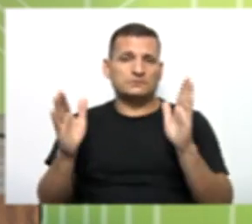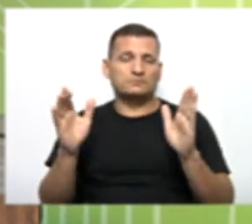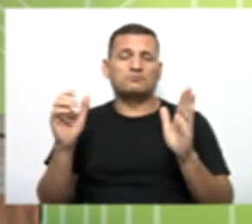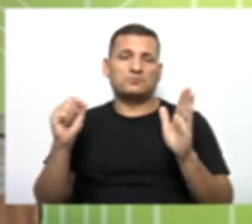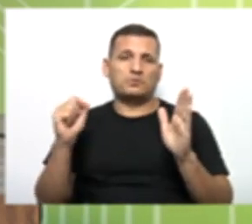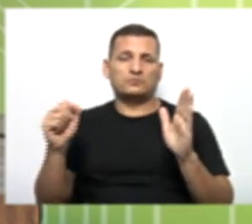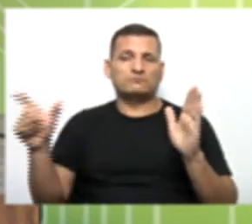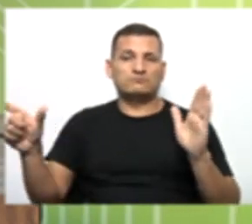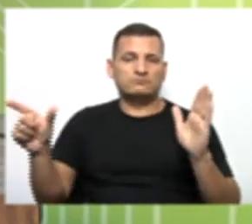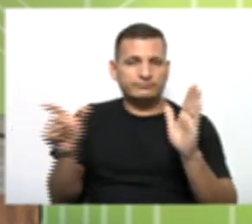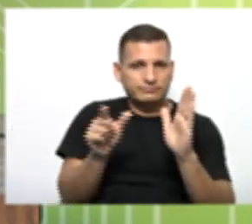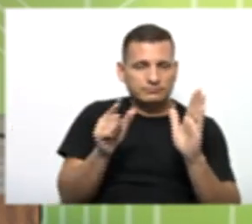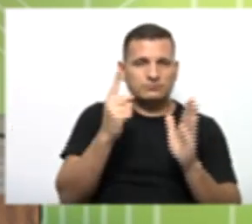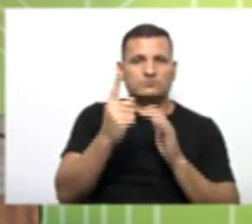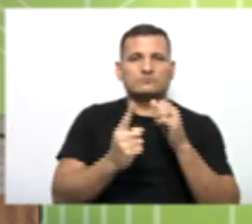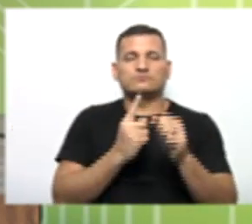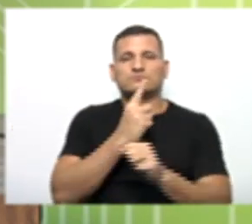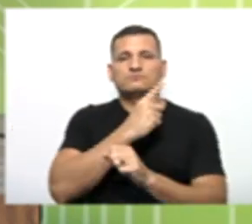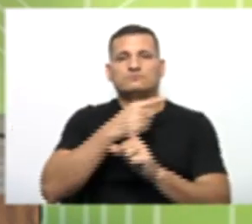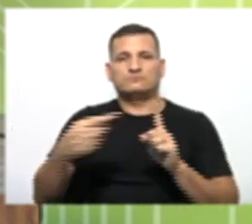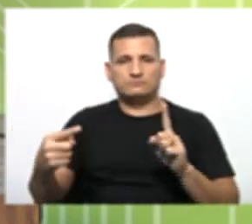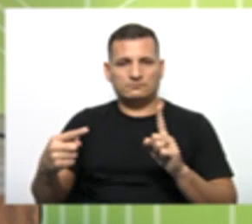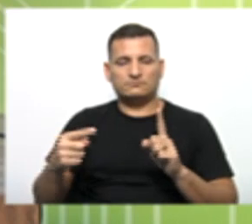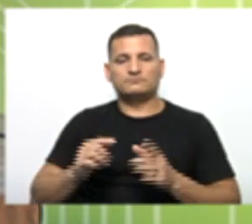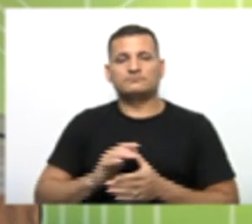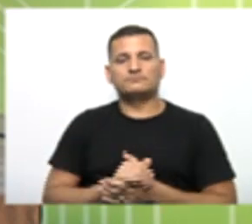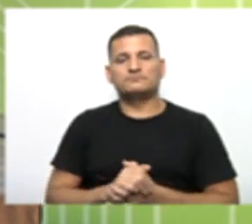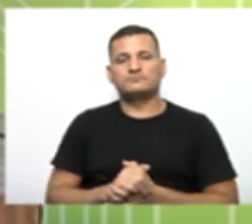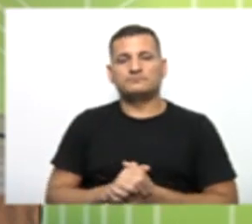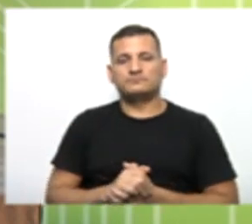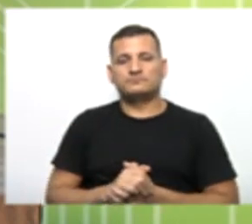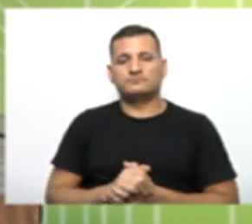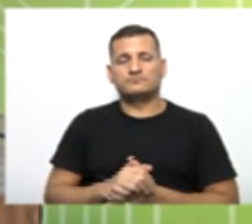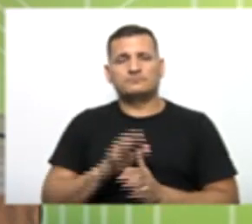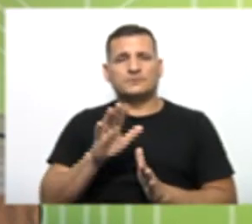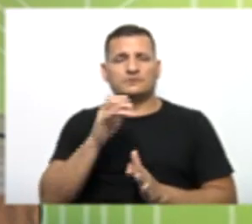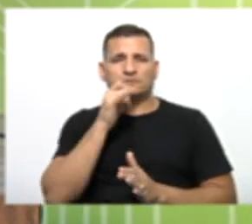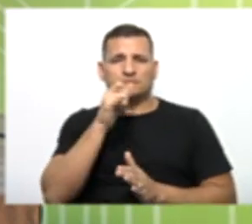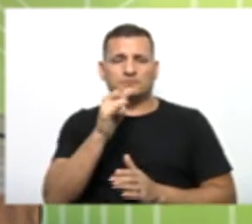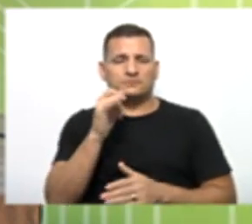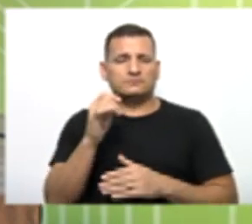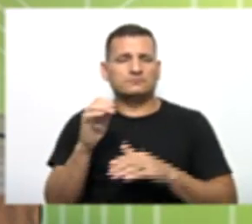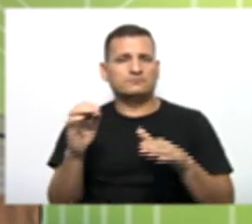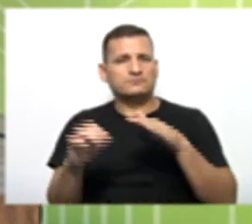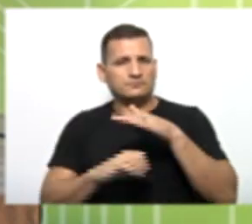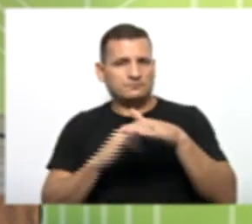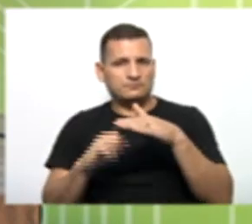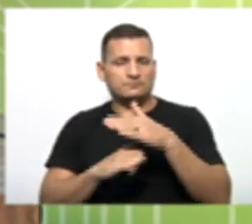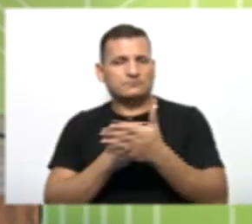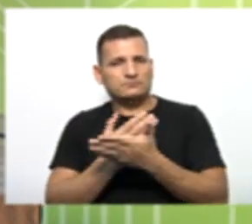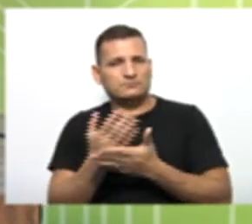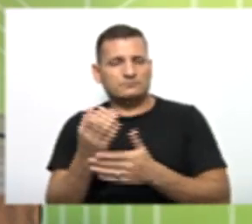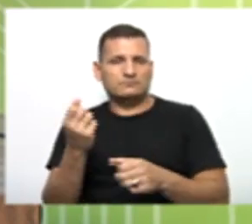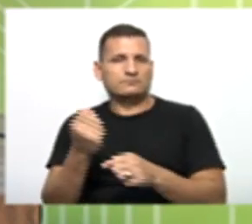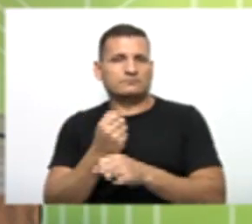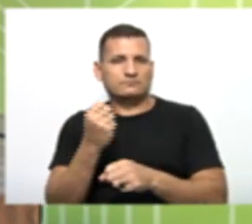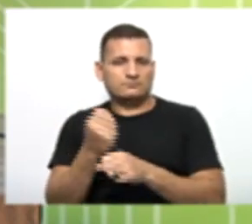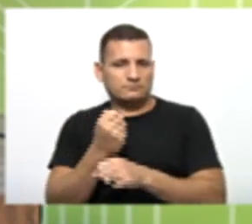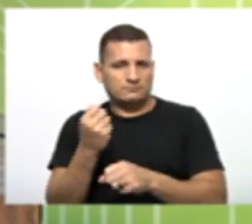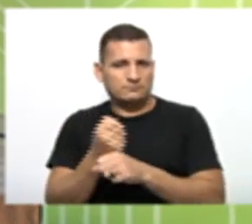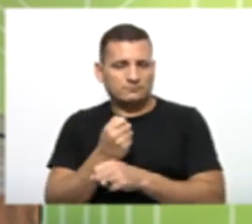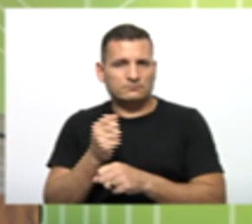ano e meio. Mas aí se a empresa começou a ser construída, começou a ser instalada,